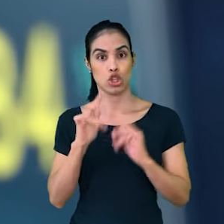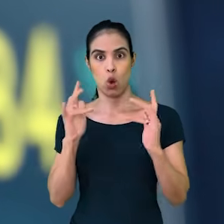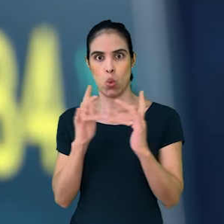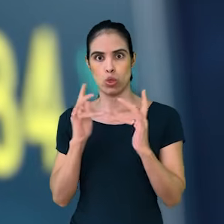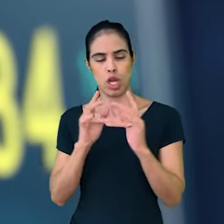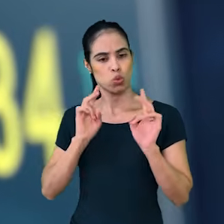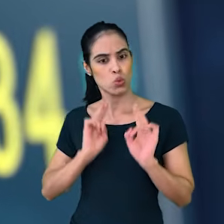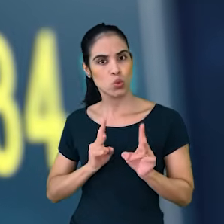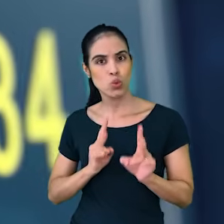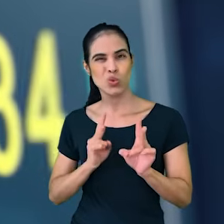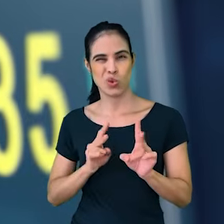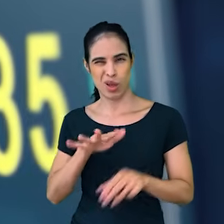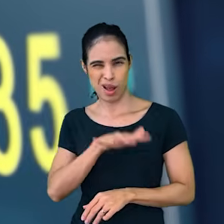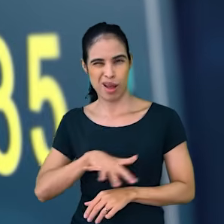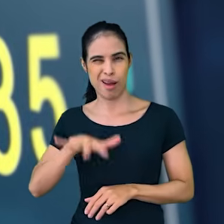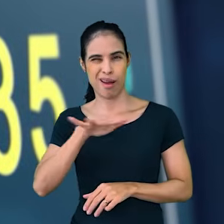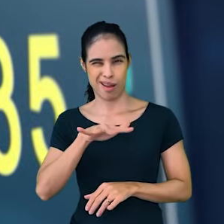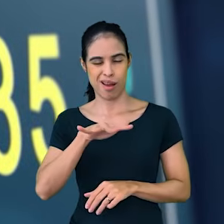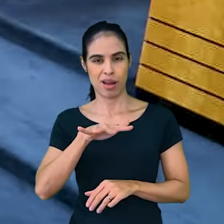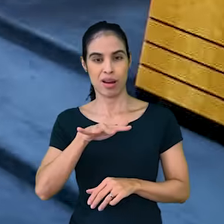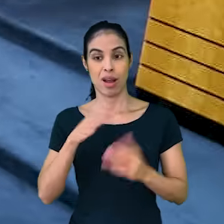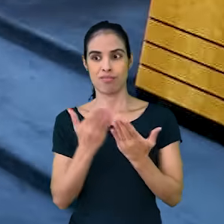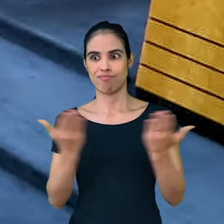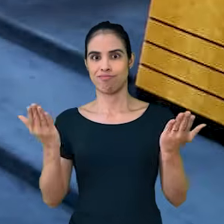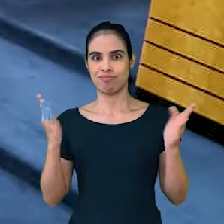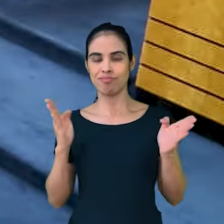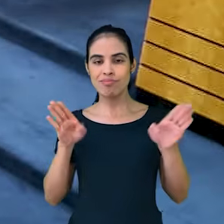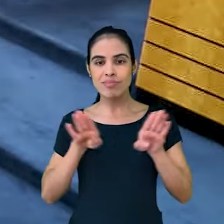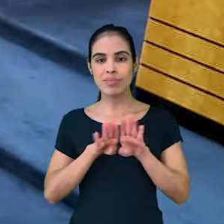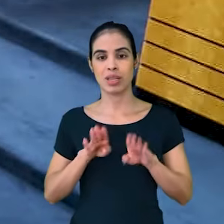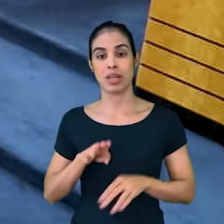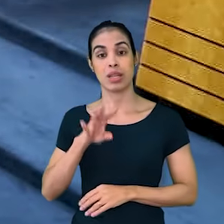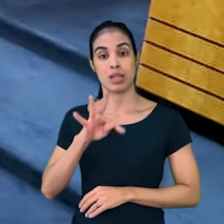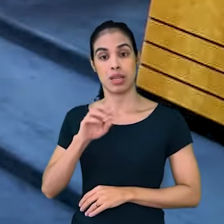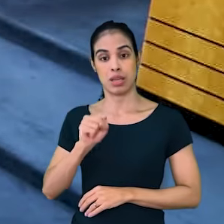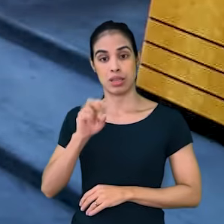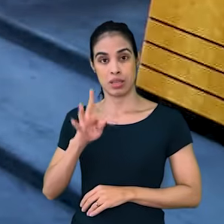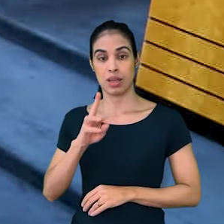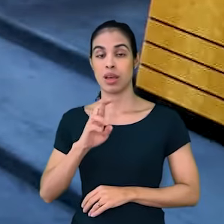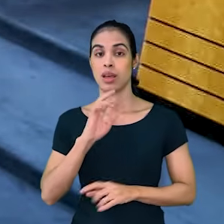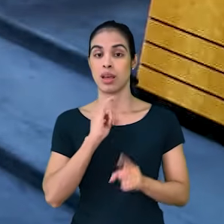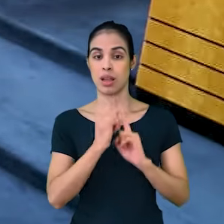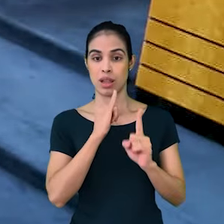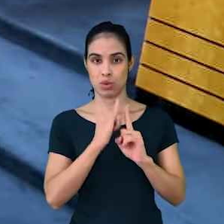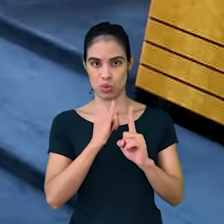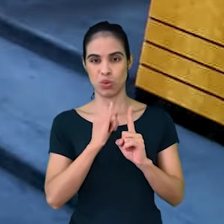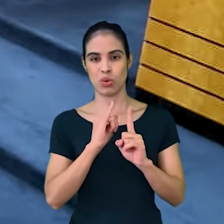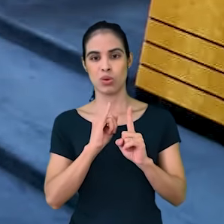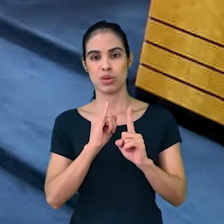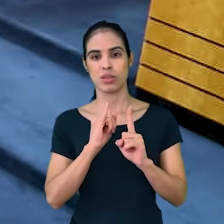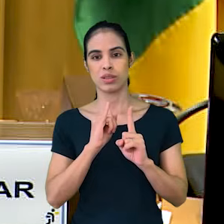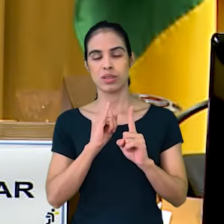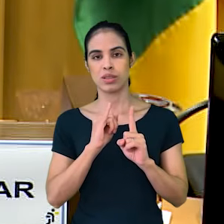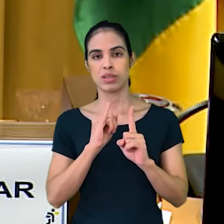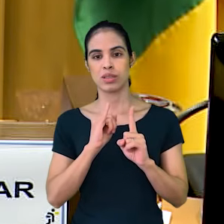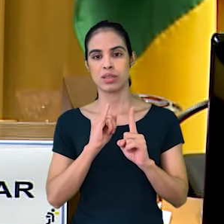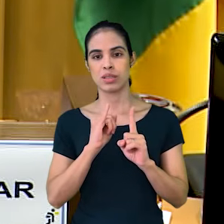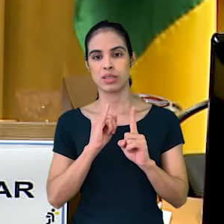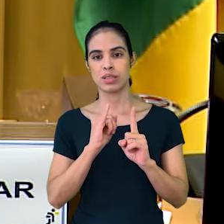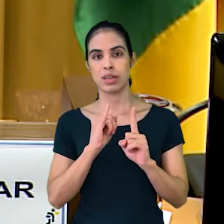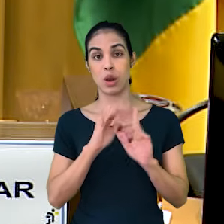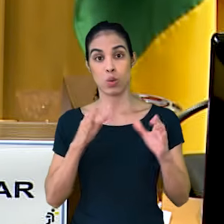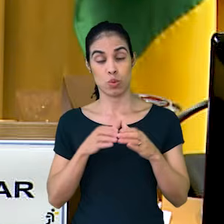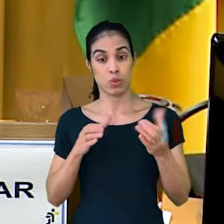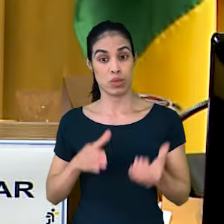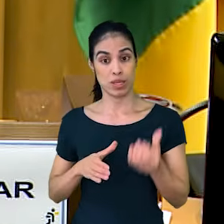contato permanente com pessoas isoladas. Já no Tribunal Superior do Trabalho, o relator do caso na sexta turma, ministro